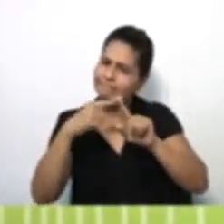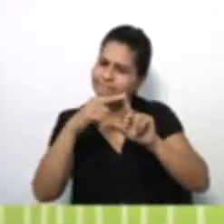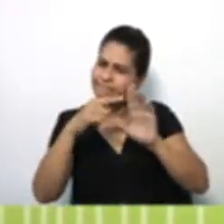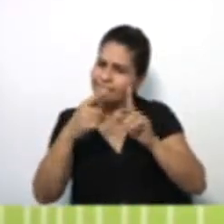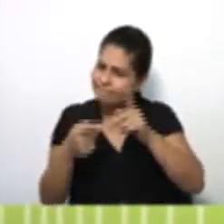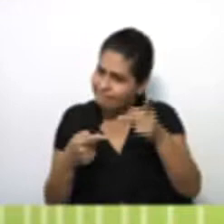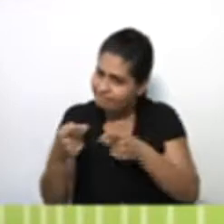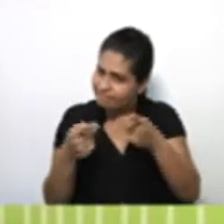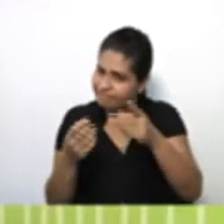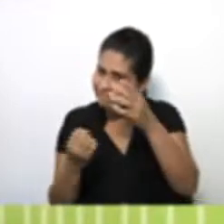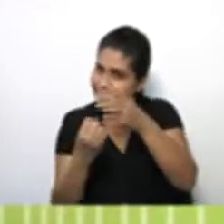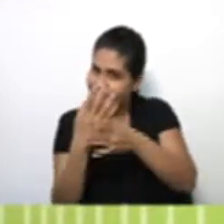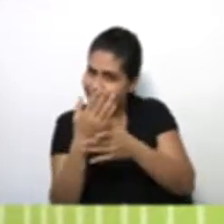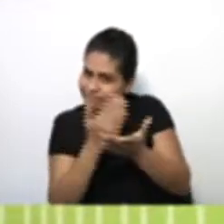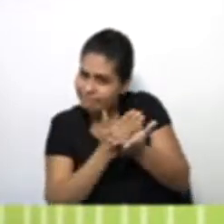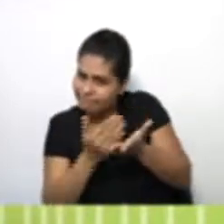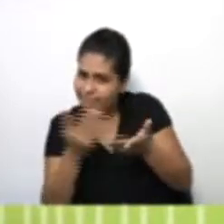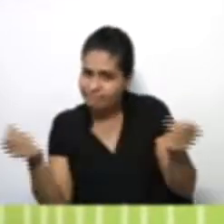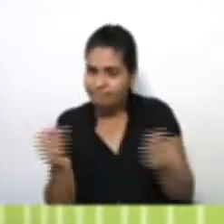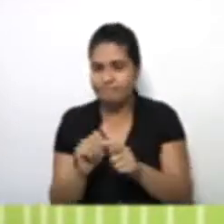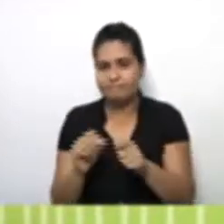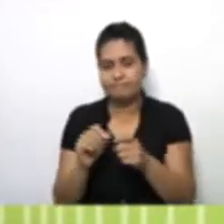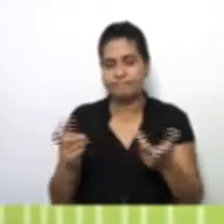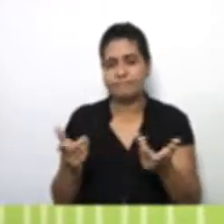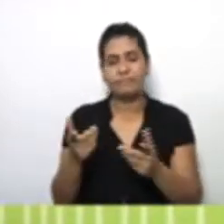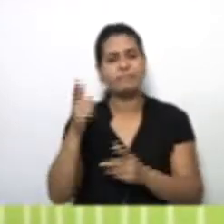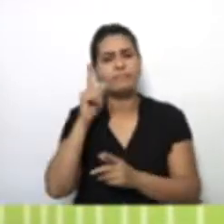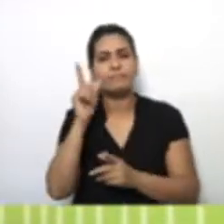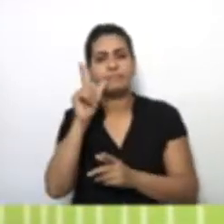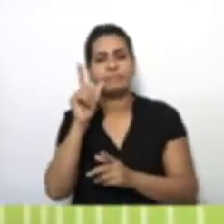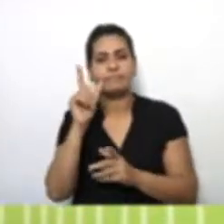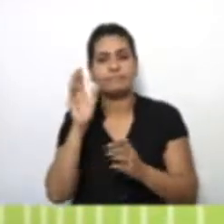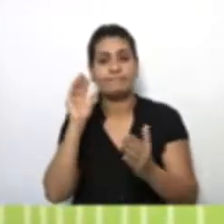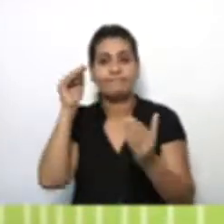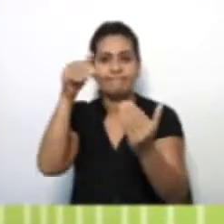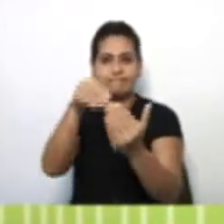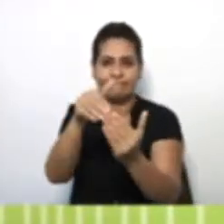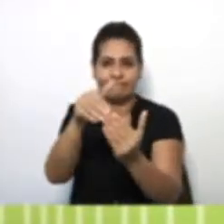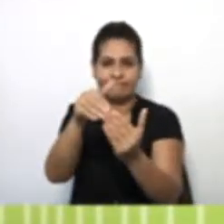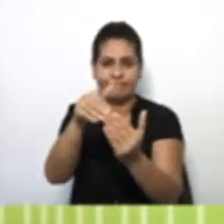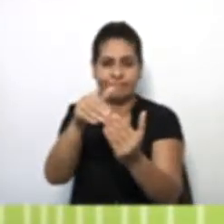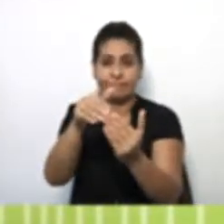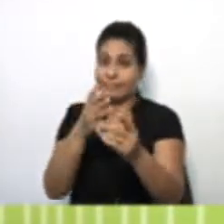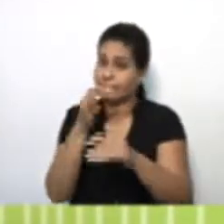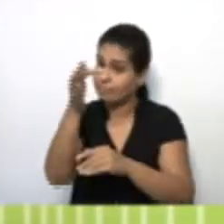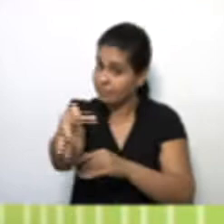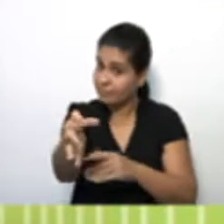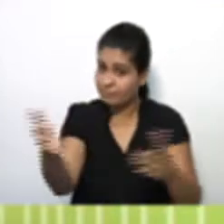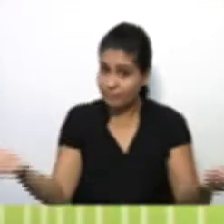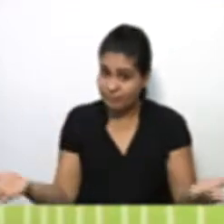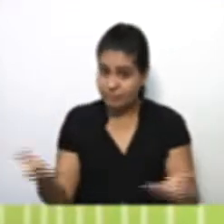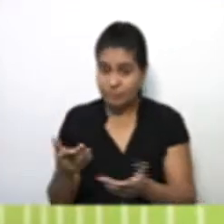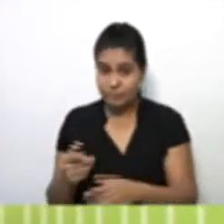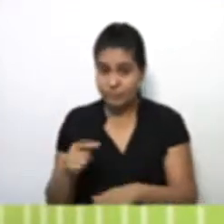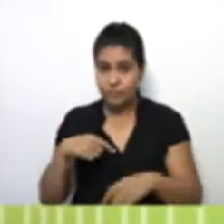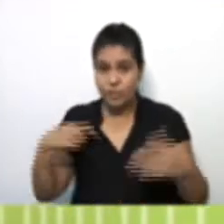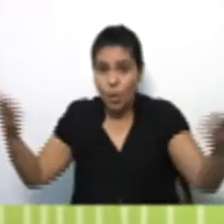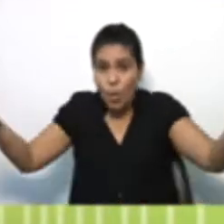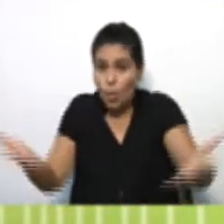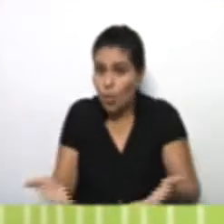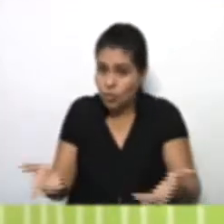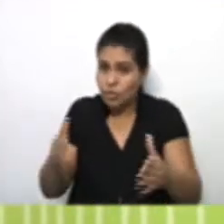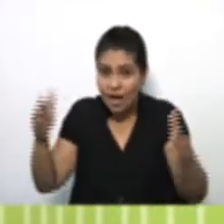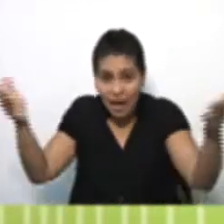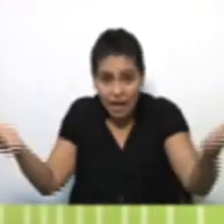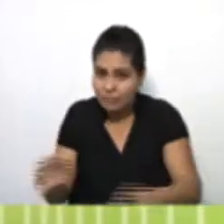você está criando, que você está começando agora, ele consiga ser alcançado. É no futuro, tá? Não é nada para hoje,